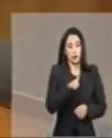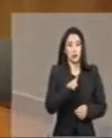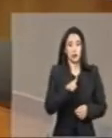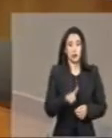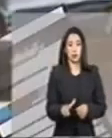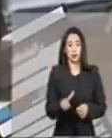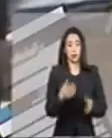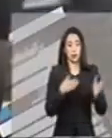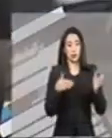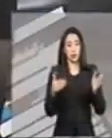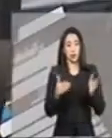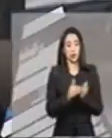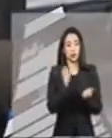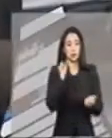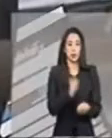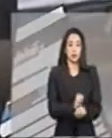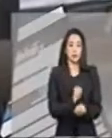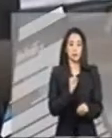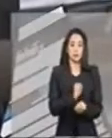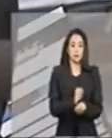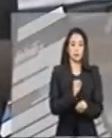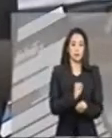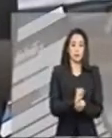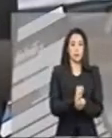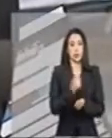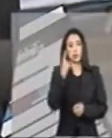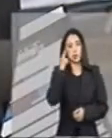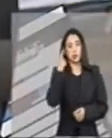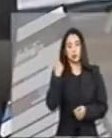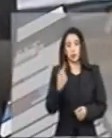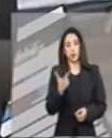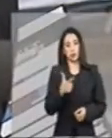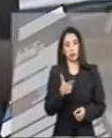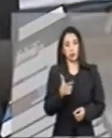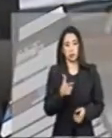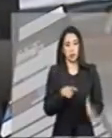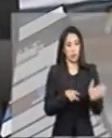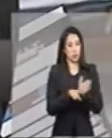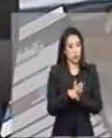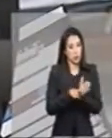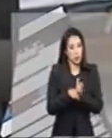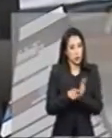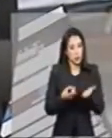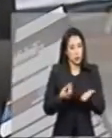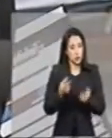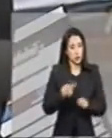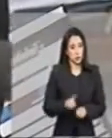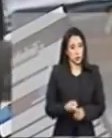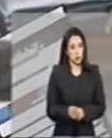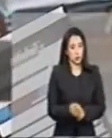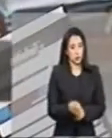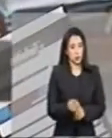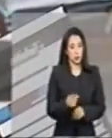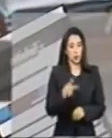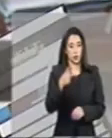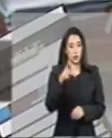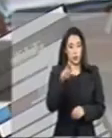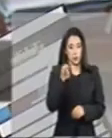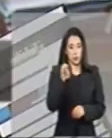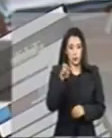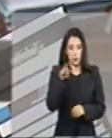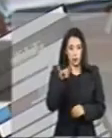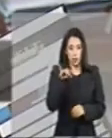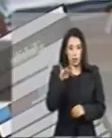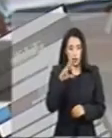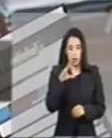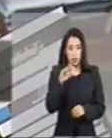tudo paralisado. Eu imagino que não tenha havido perícia, porque houve o deferimento